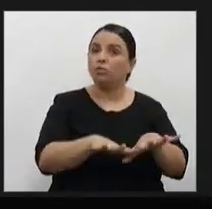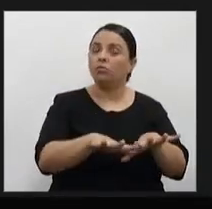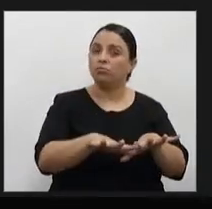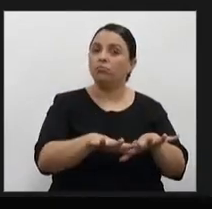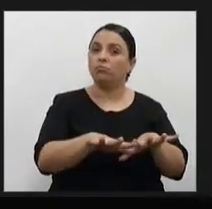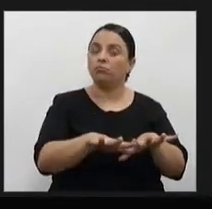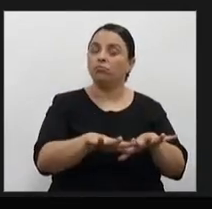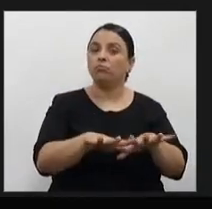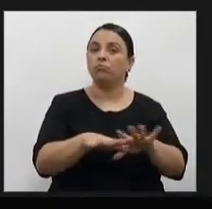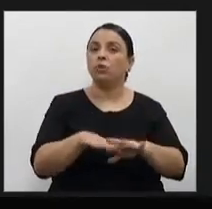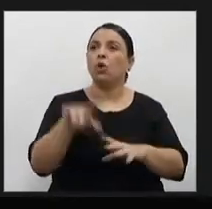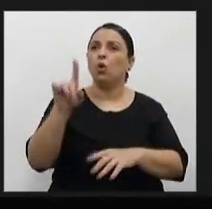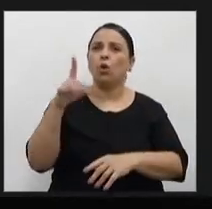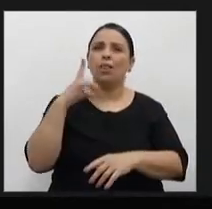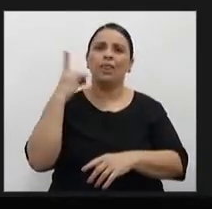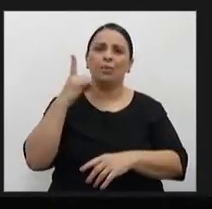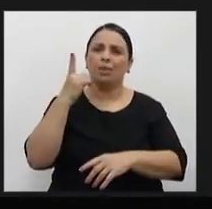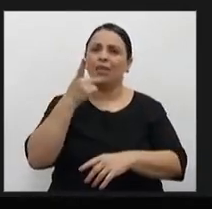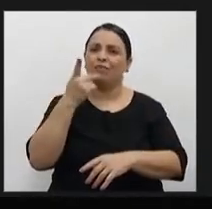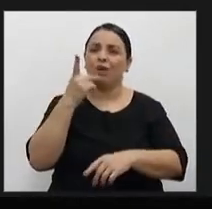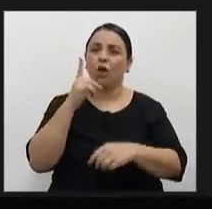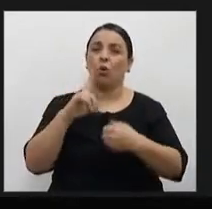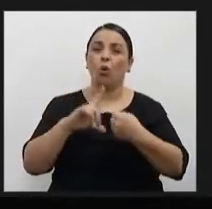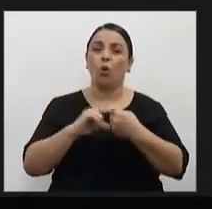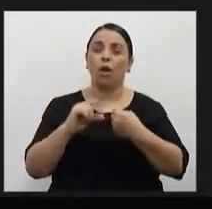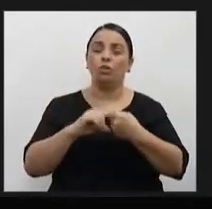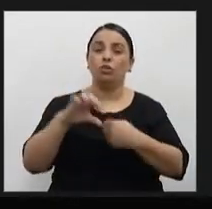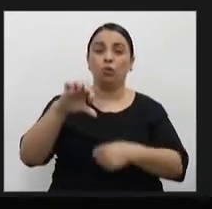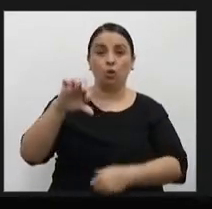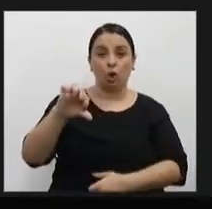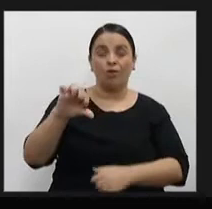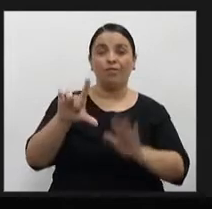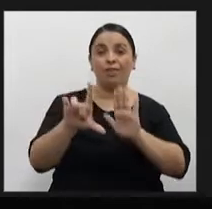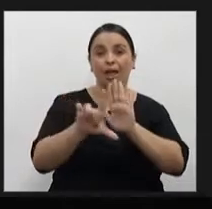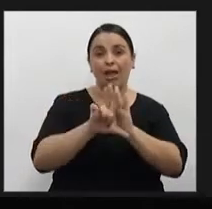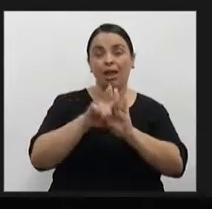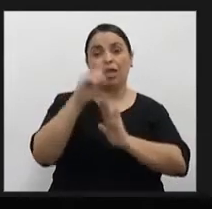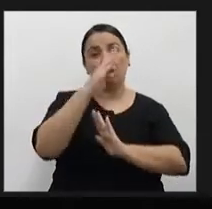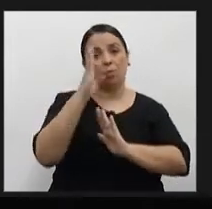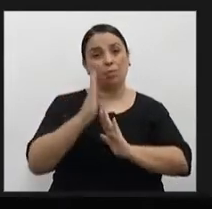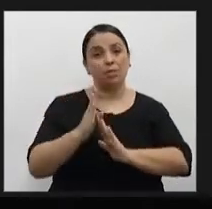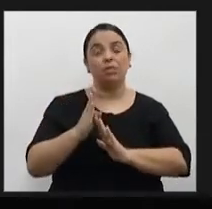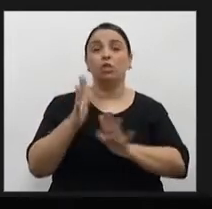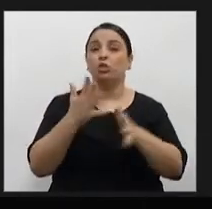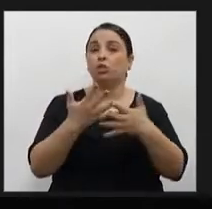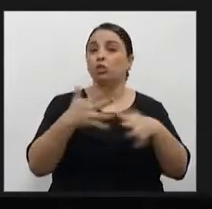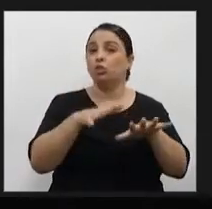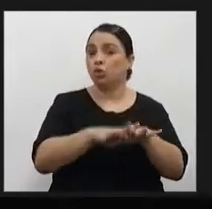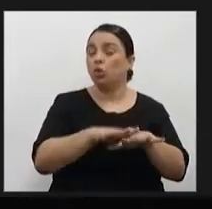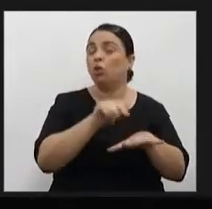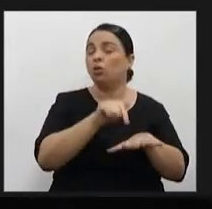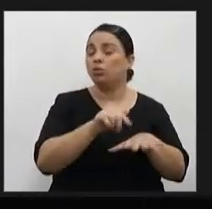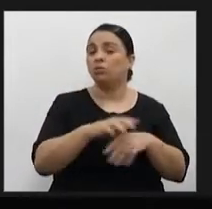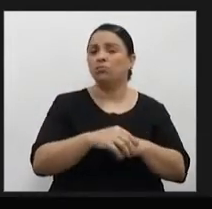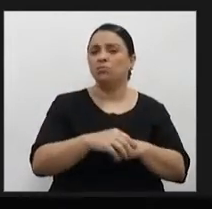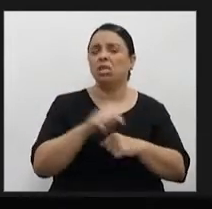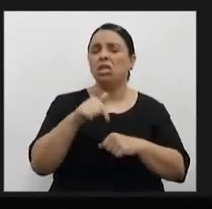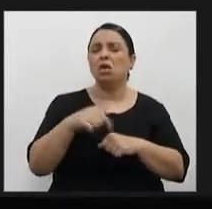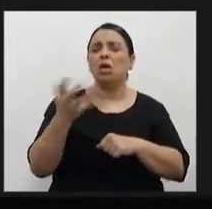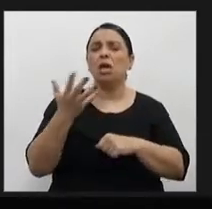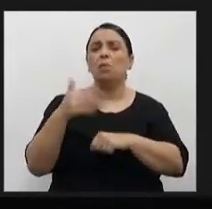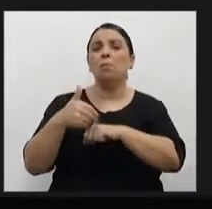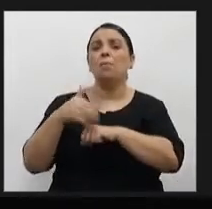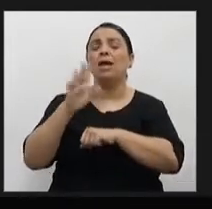citou o artigo 9 da Lei Brasileira de Inclusão. Eu quero ir um pouco além, eu quero citar